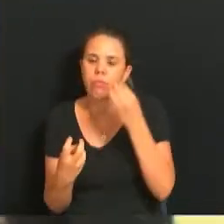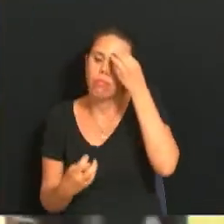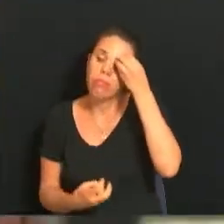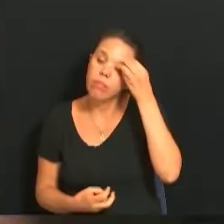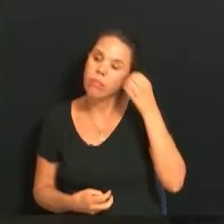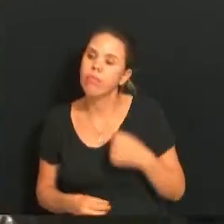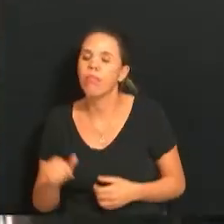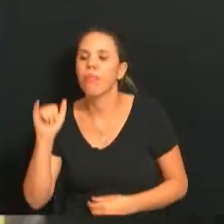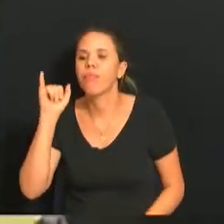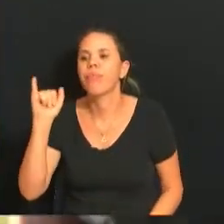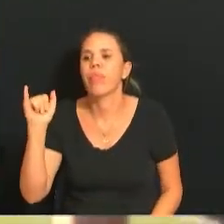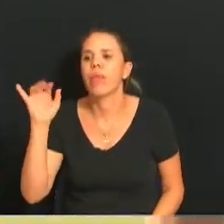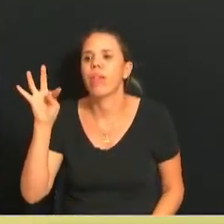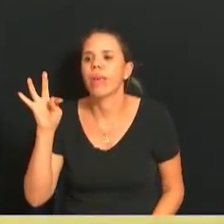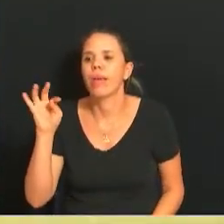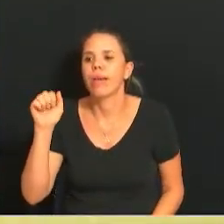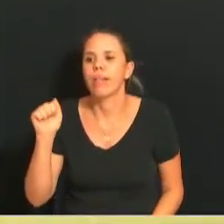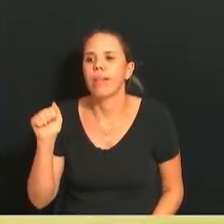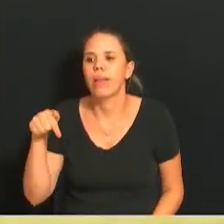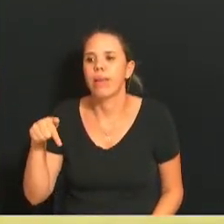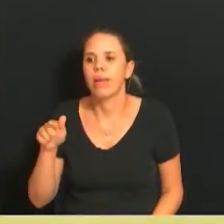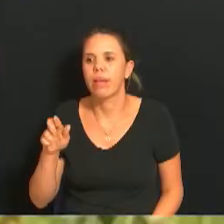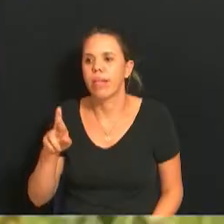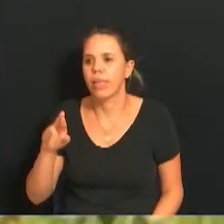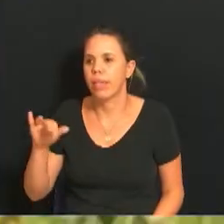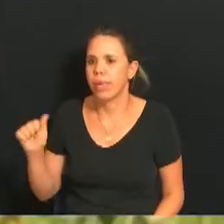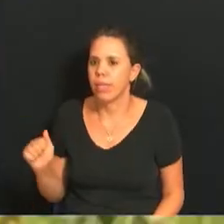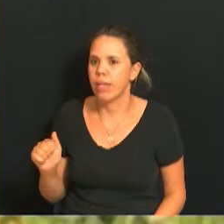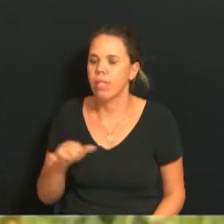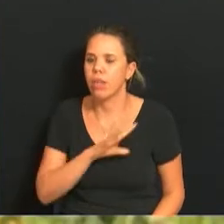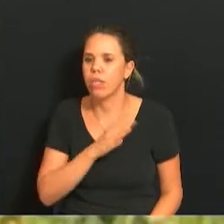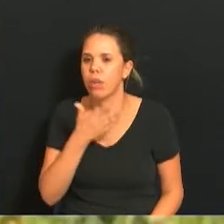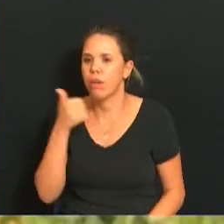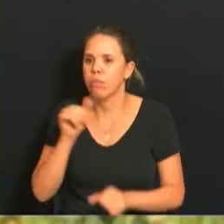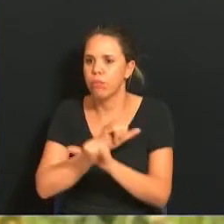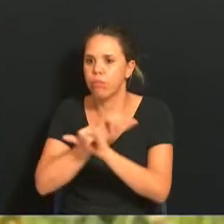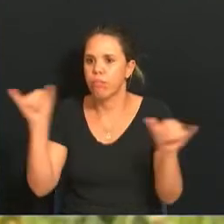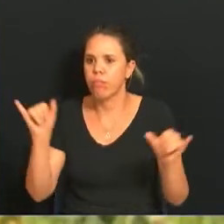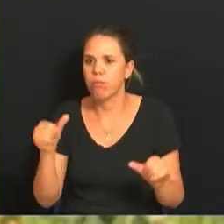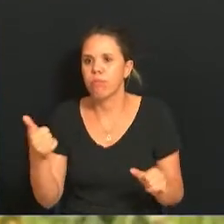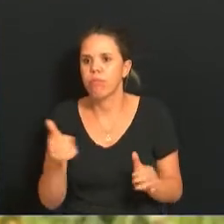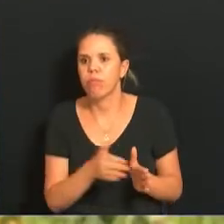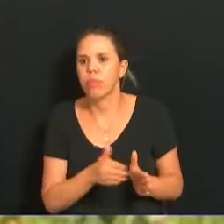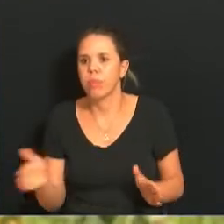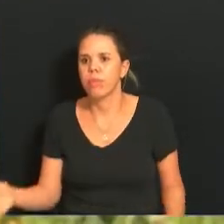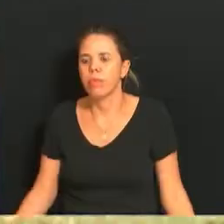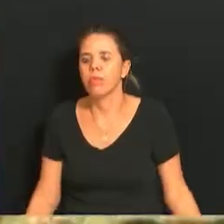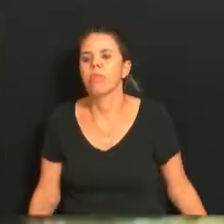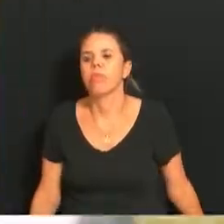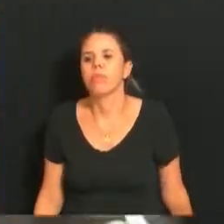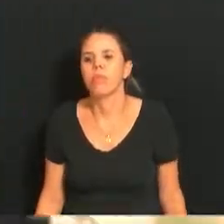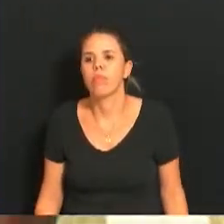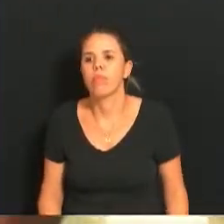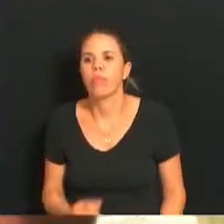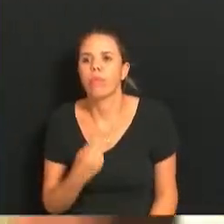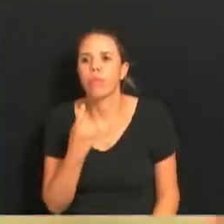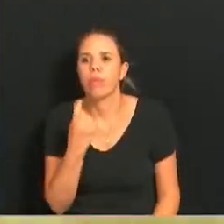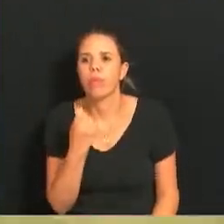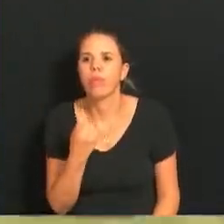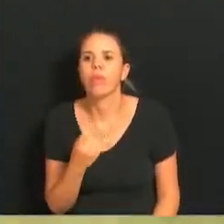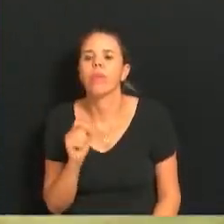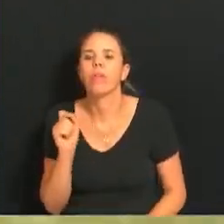em Itaquera, já que o Corinthians realizou melhor campanha na primeira fase. É jogo único,